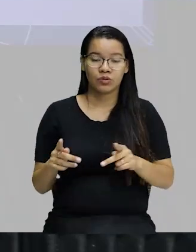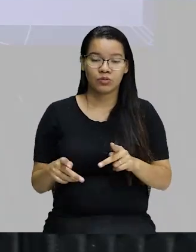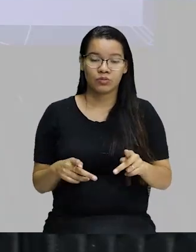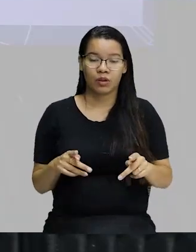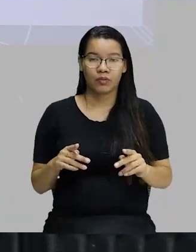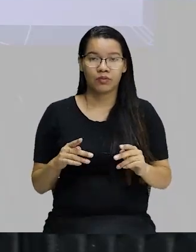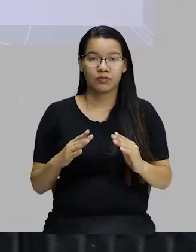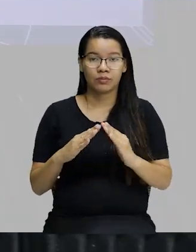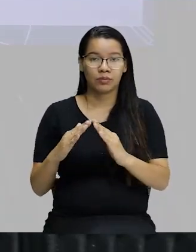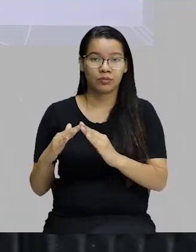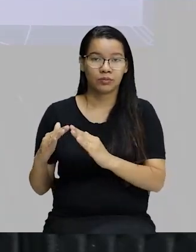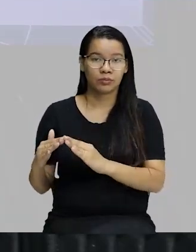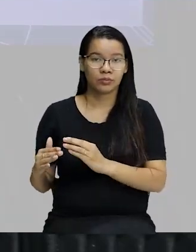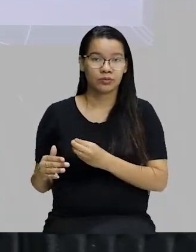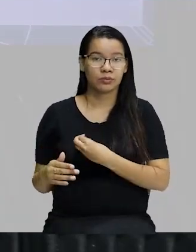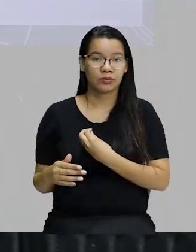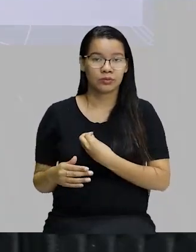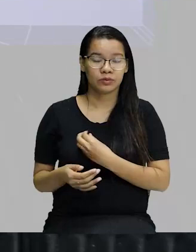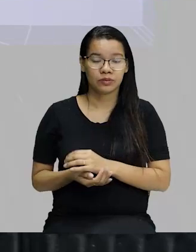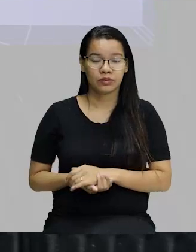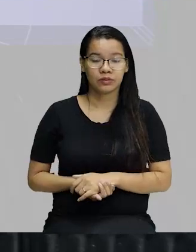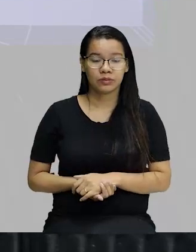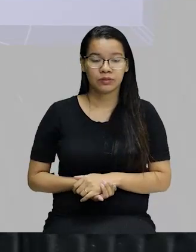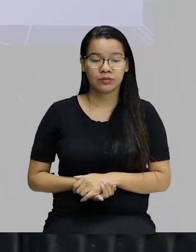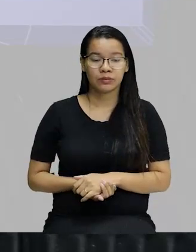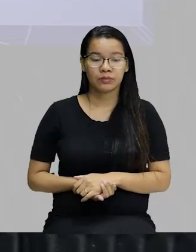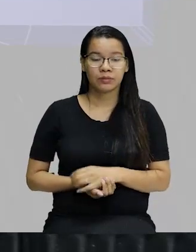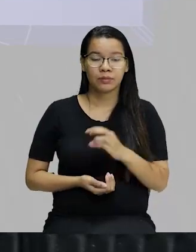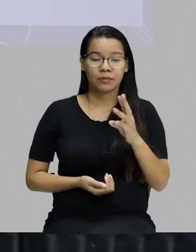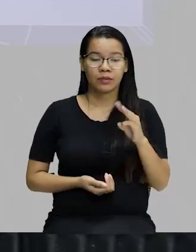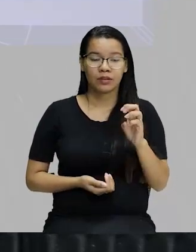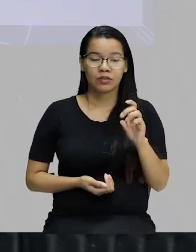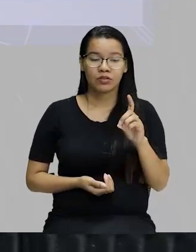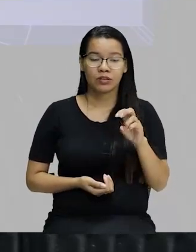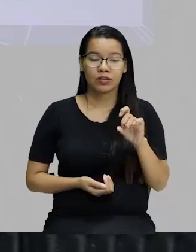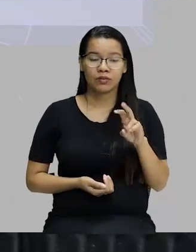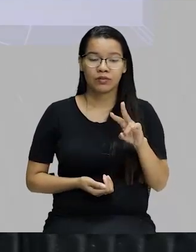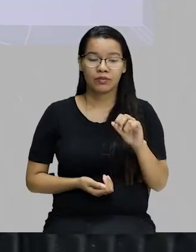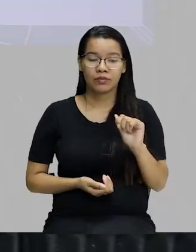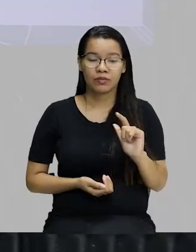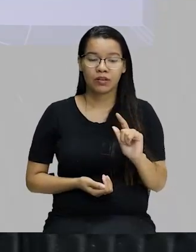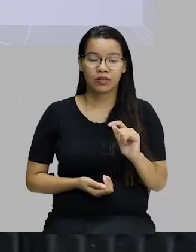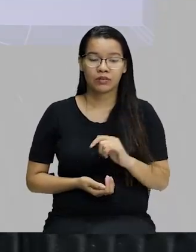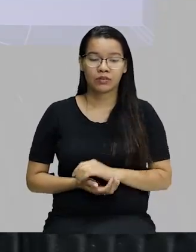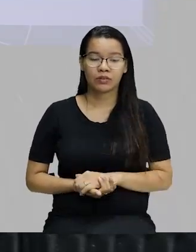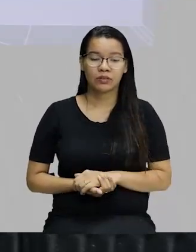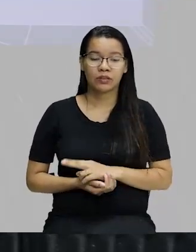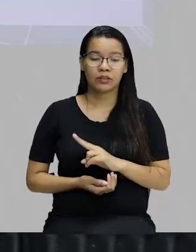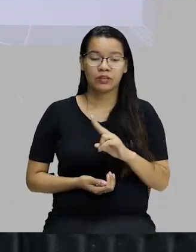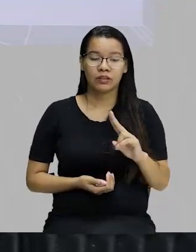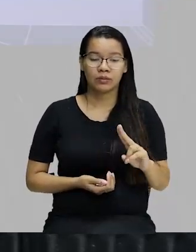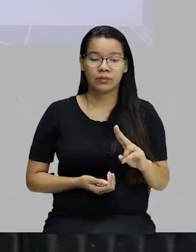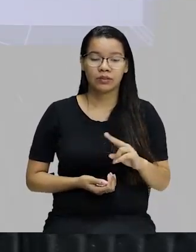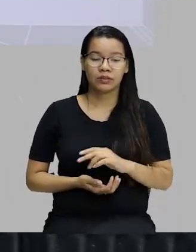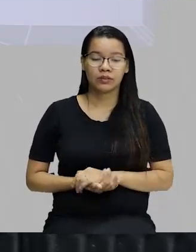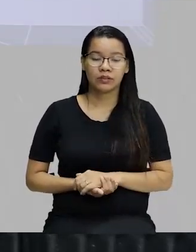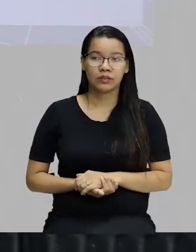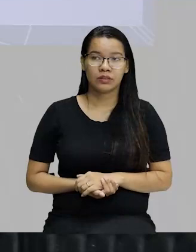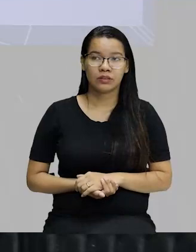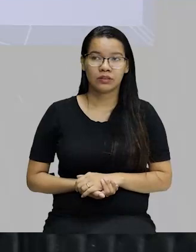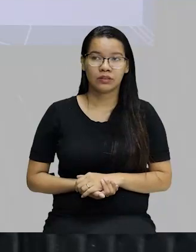ocupavam aquele território. Medieval, medieval. Named, nomeado.